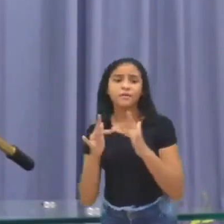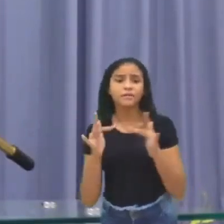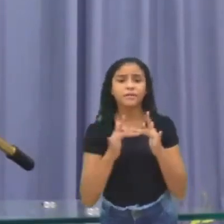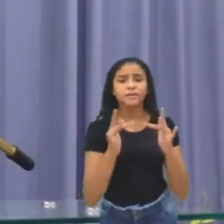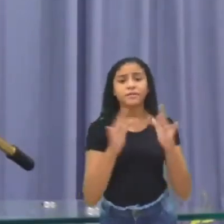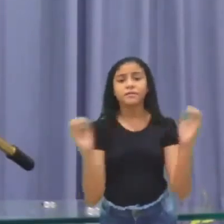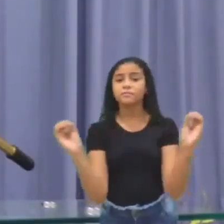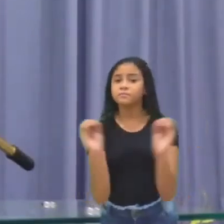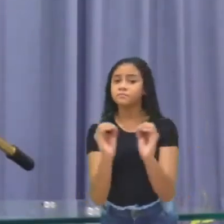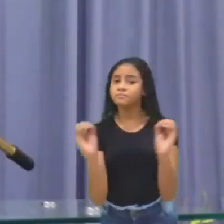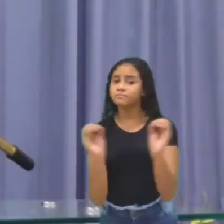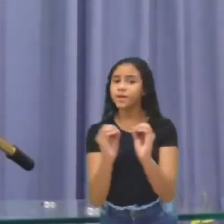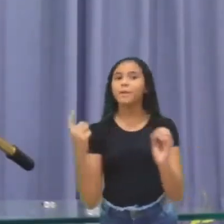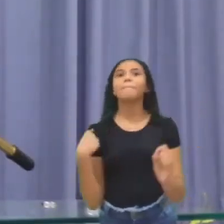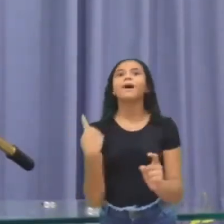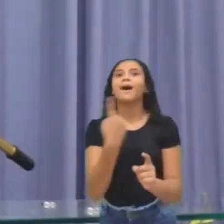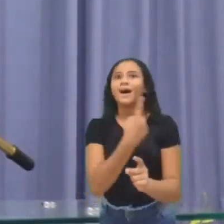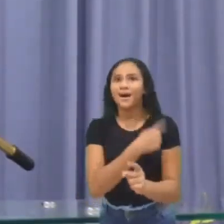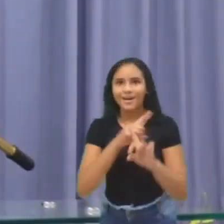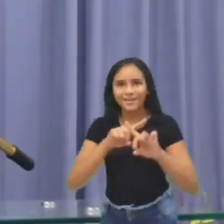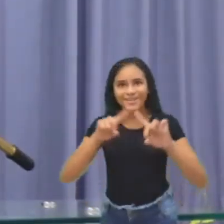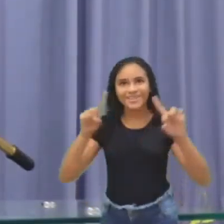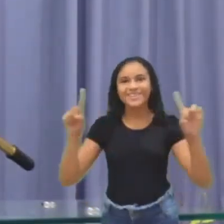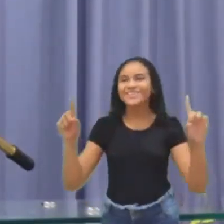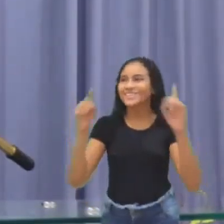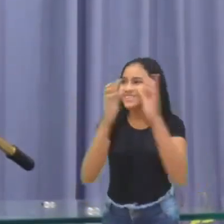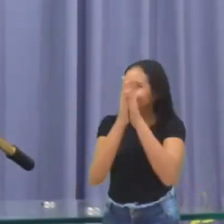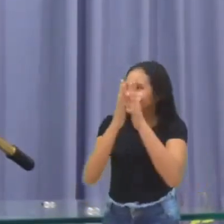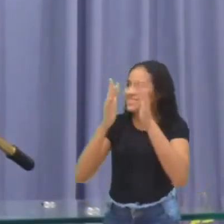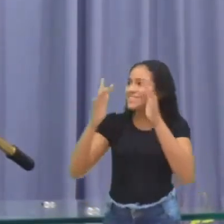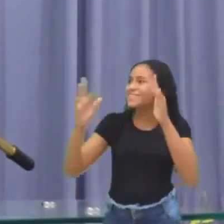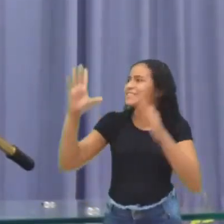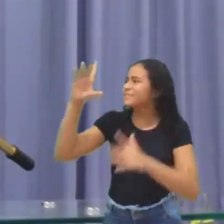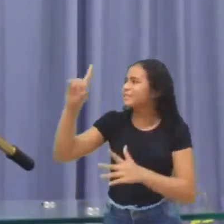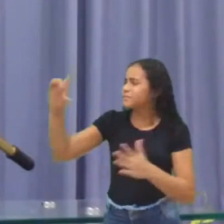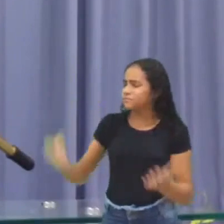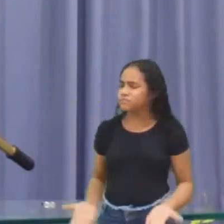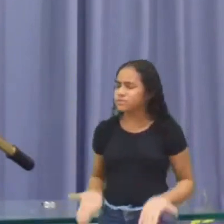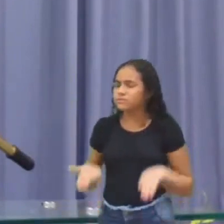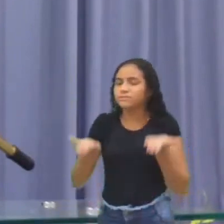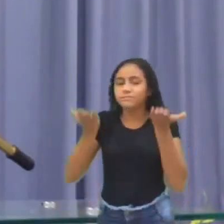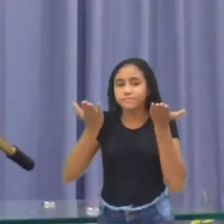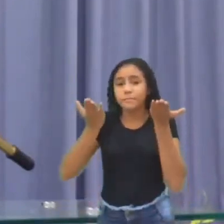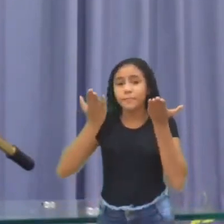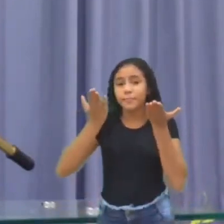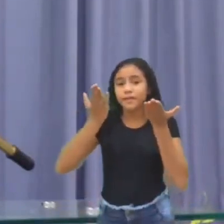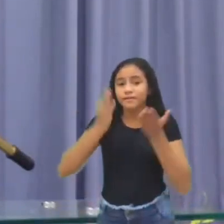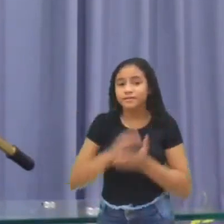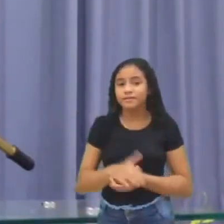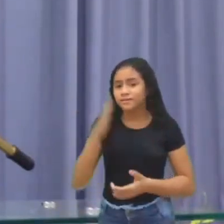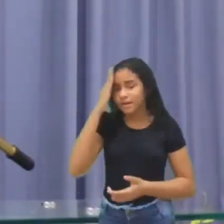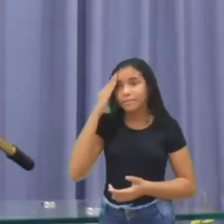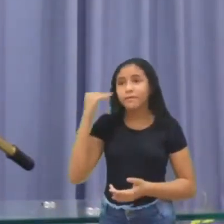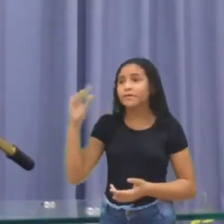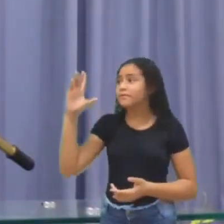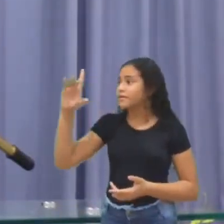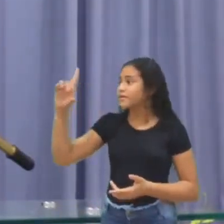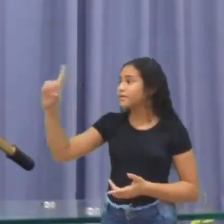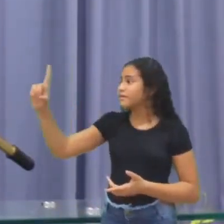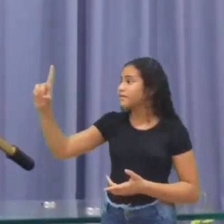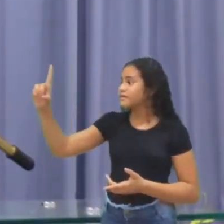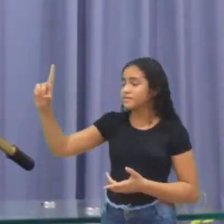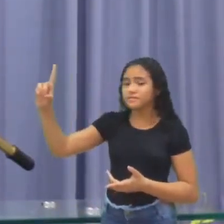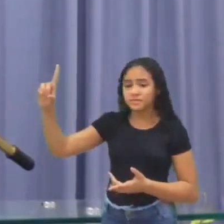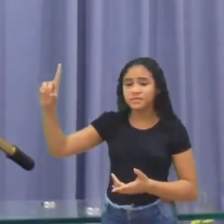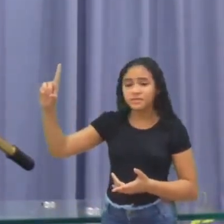nós estaremos glorificando a Deus, bendizendo a Deus, sabendo que se Ele não guardar, não tem quarentena